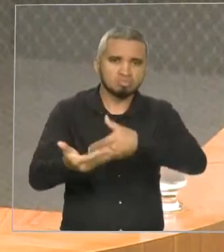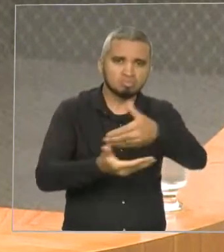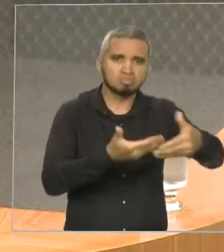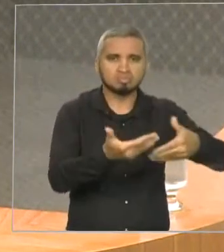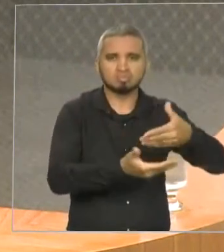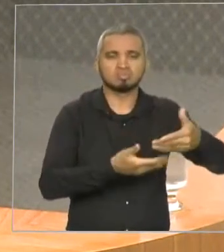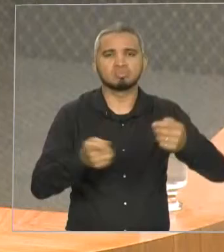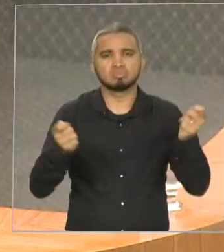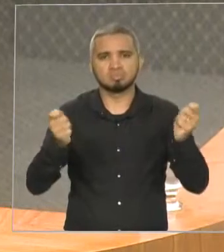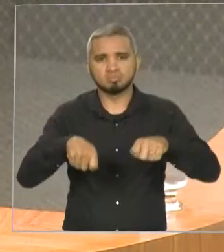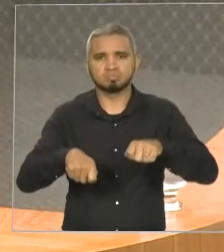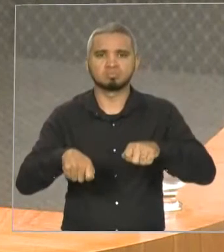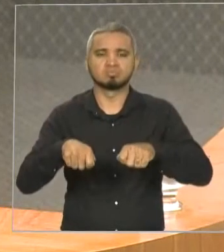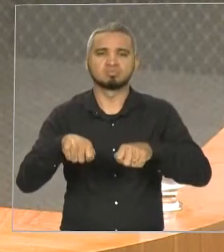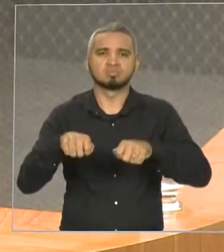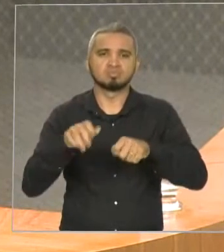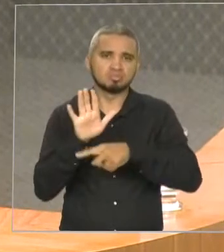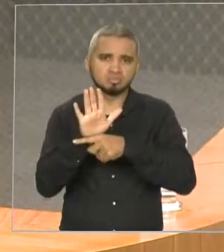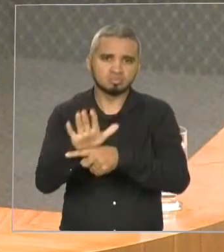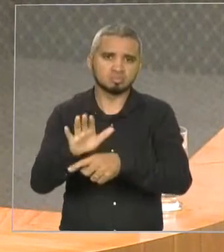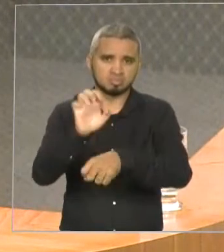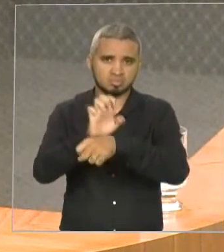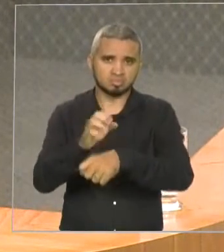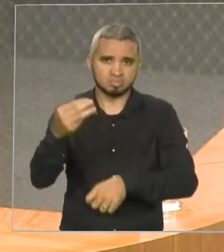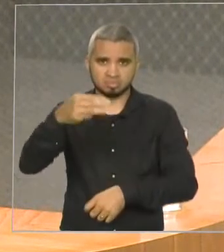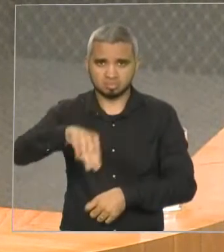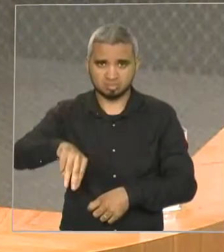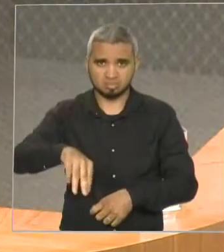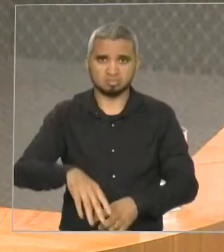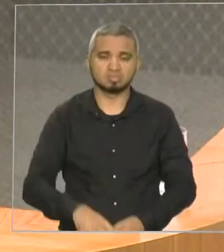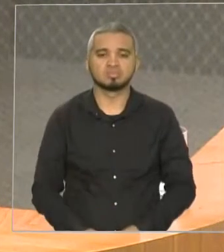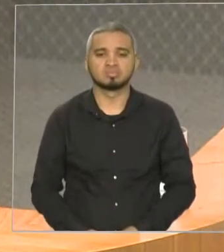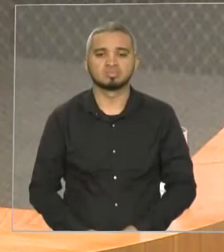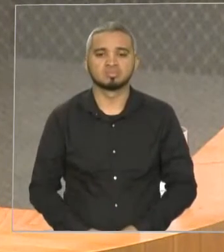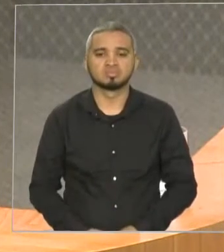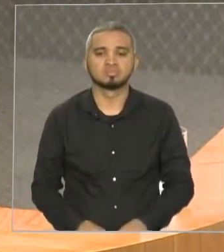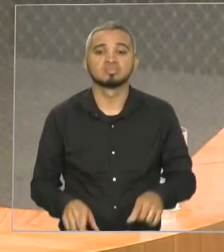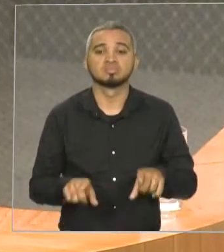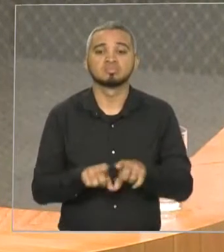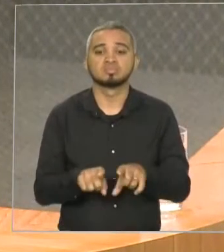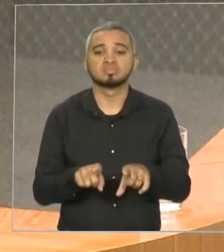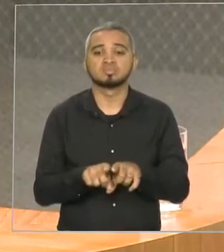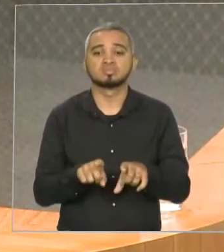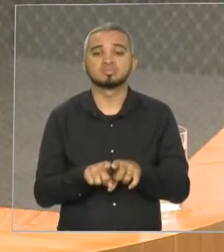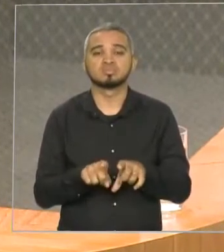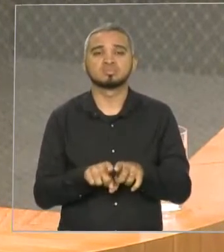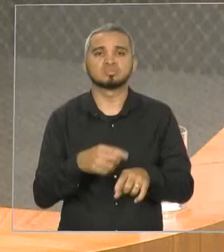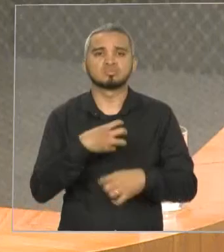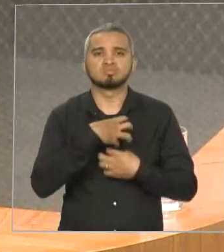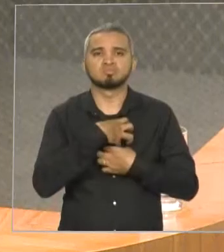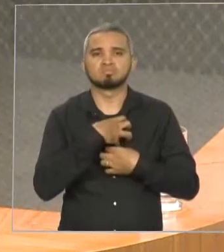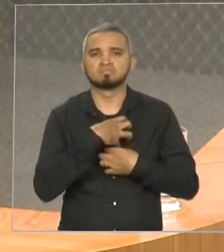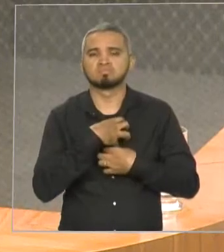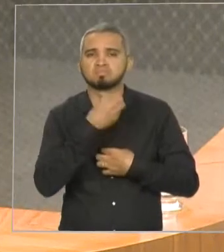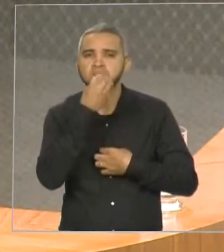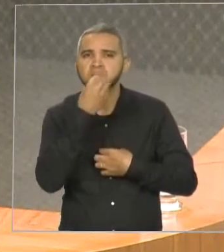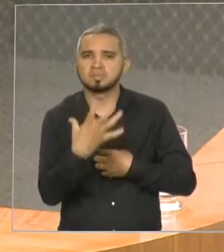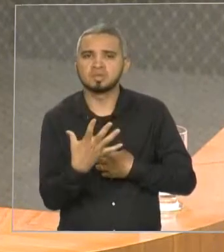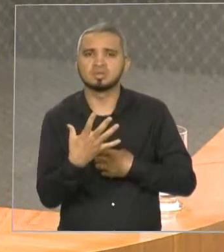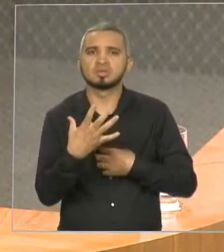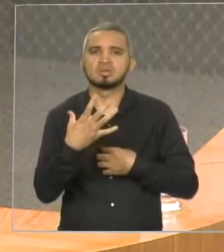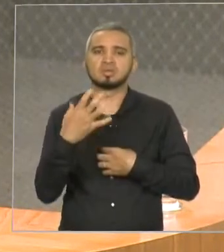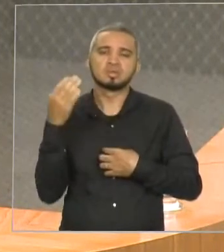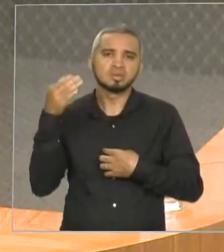ainda quando eu chego naquele evento, vejo ali pessoas de bem, pessoas